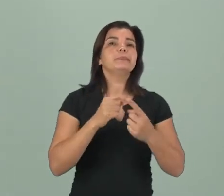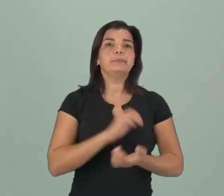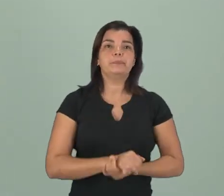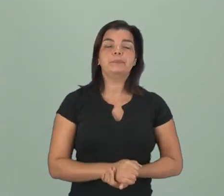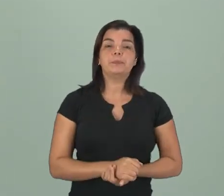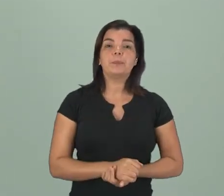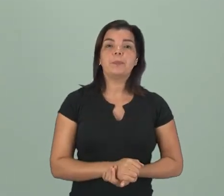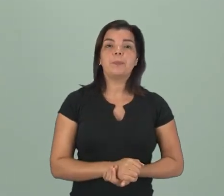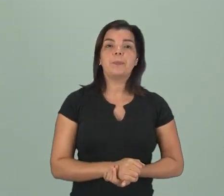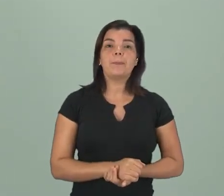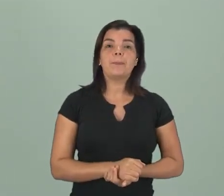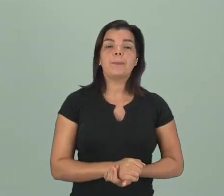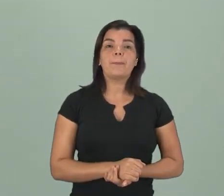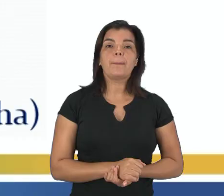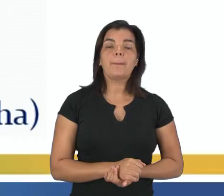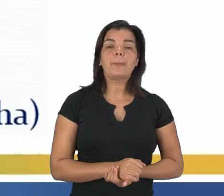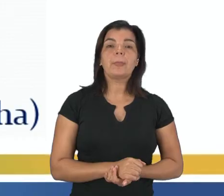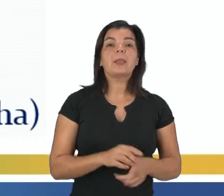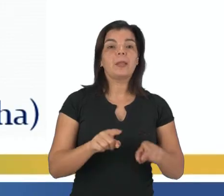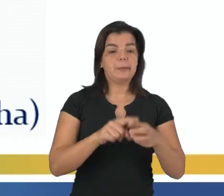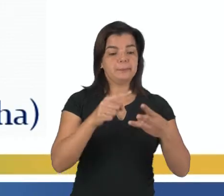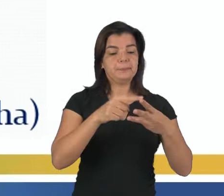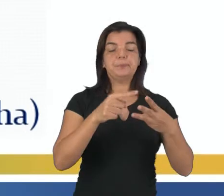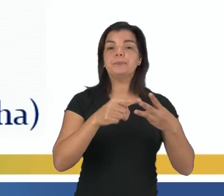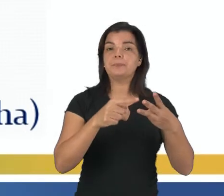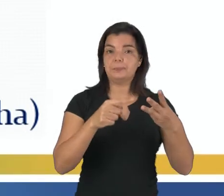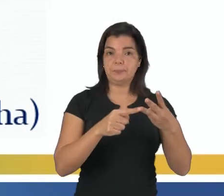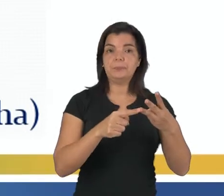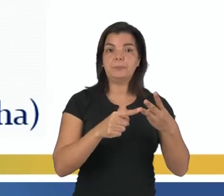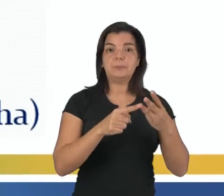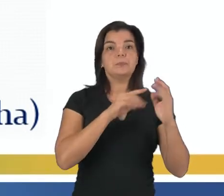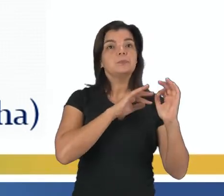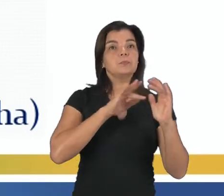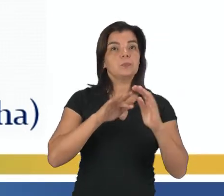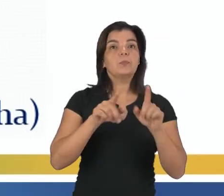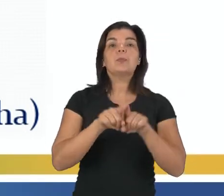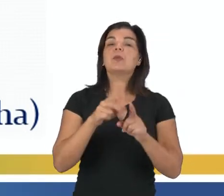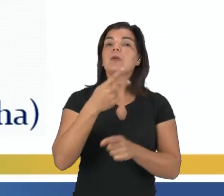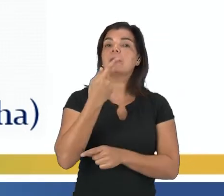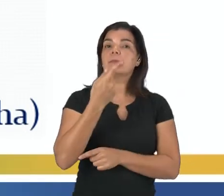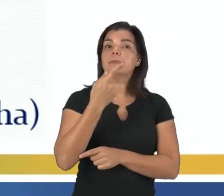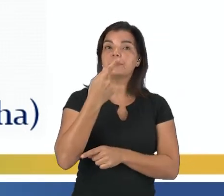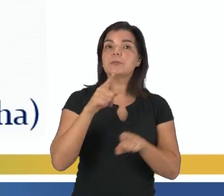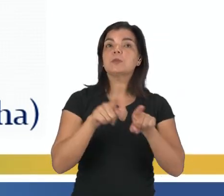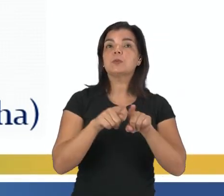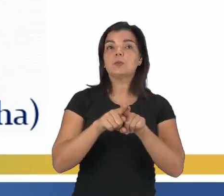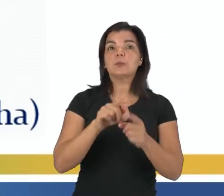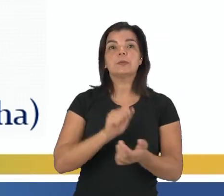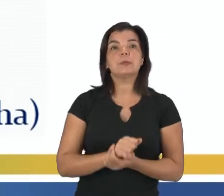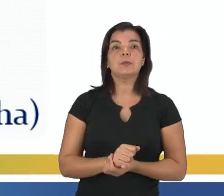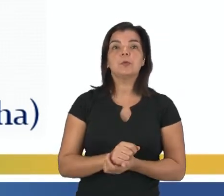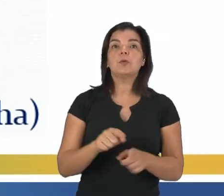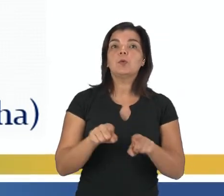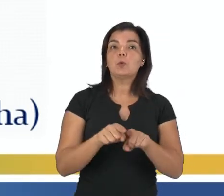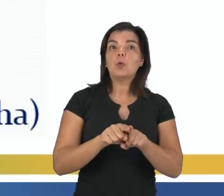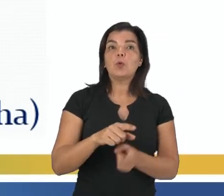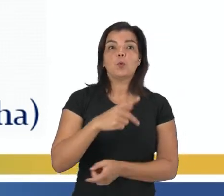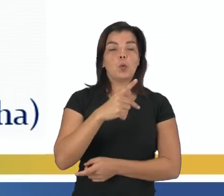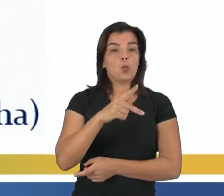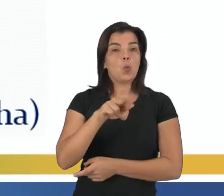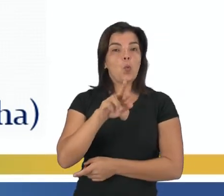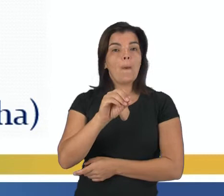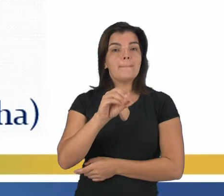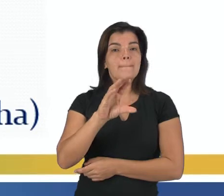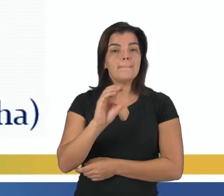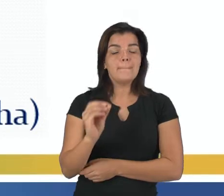observa em aí a aquelas três tribos que invadiram a grã-bretanha falavam uma língua Germânica também conhecido como pronto